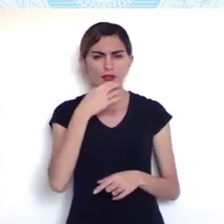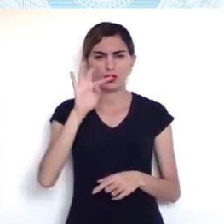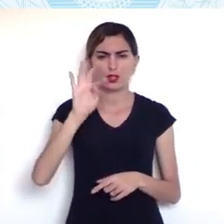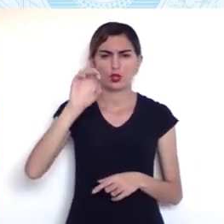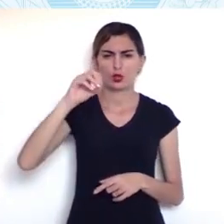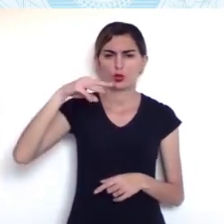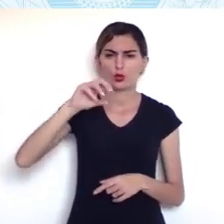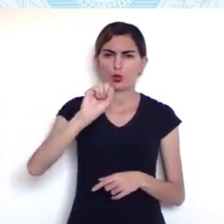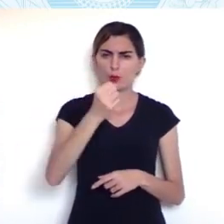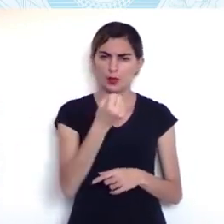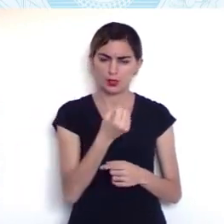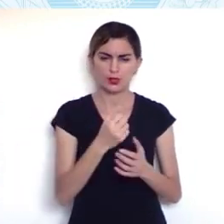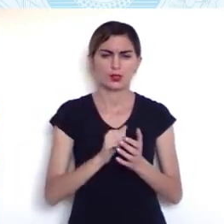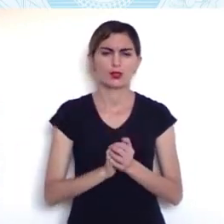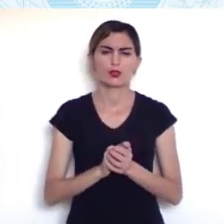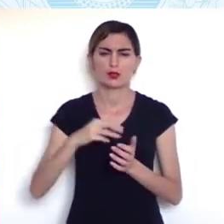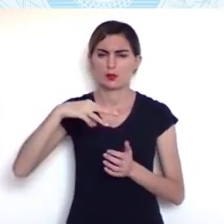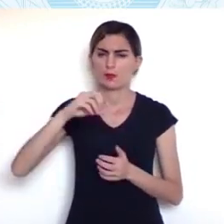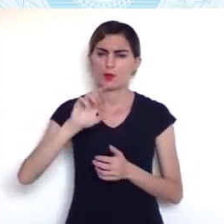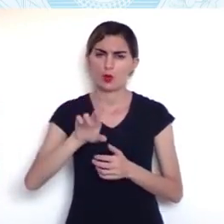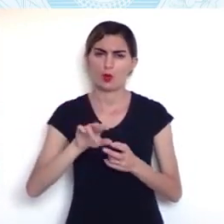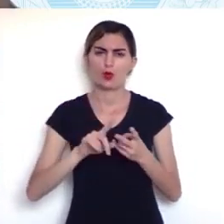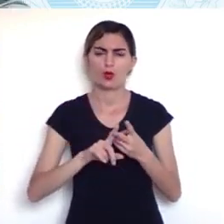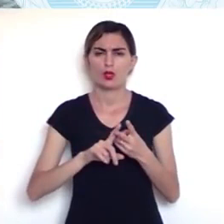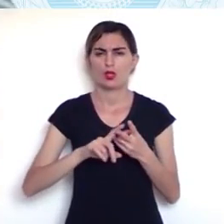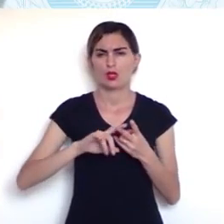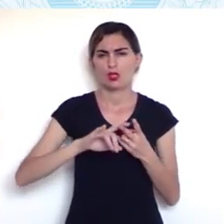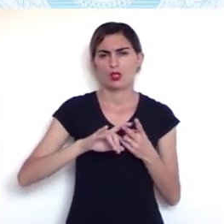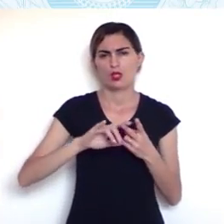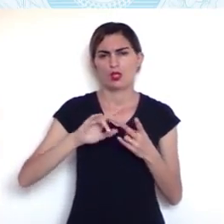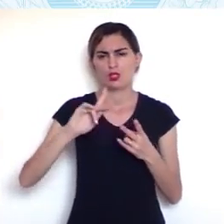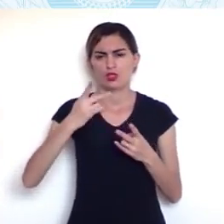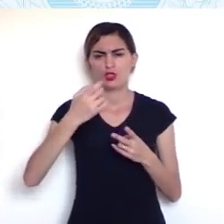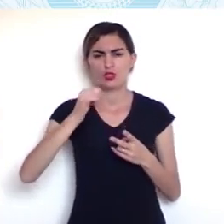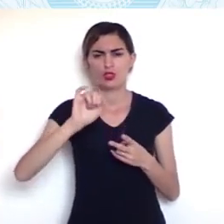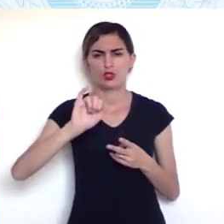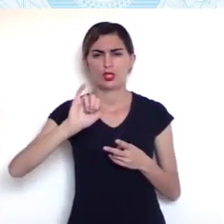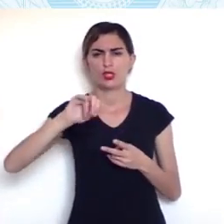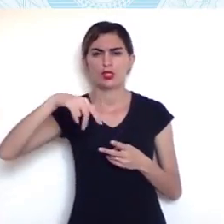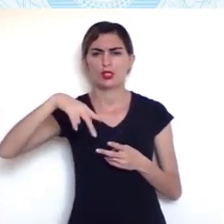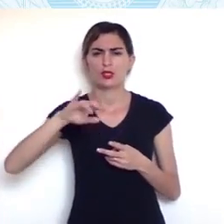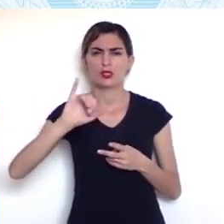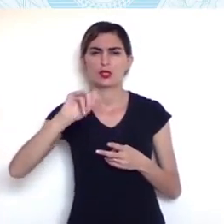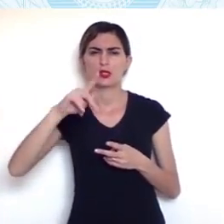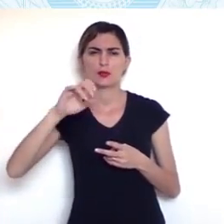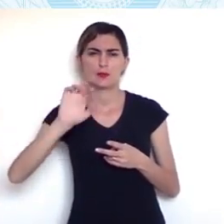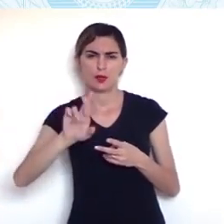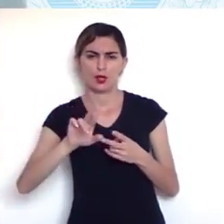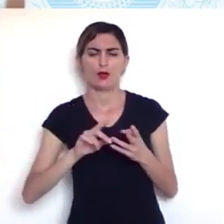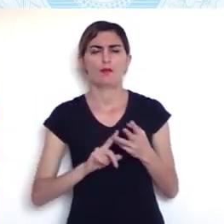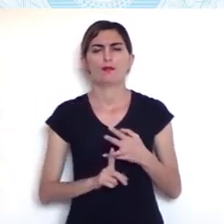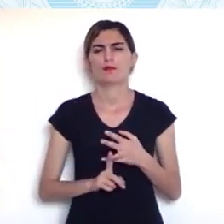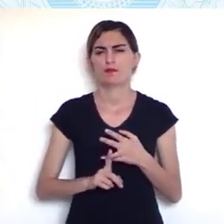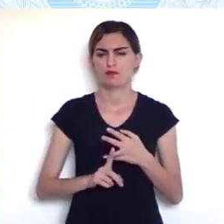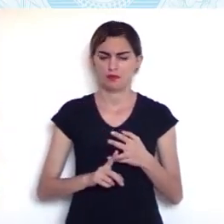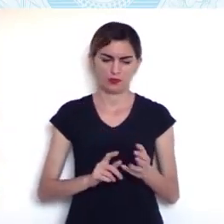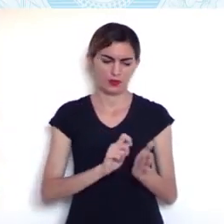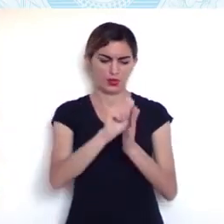Utopia, o Shakespeare, autor de grandes best-sellers, né? De várias